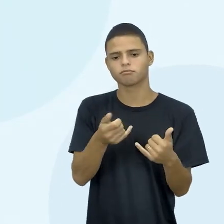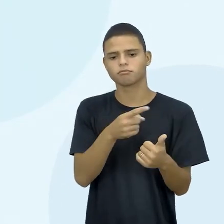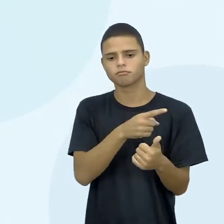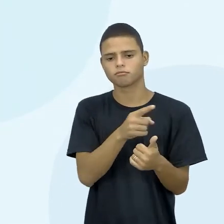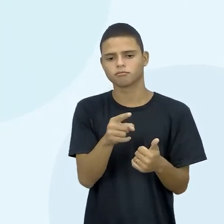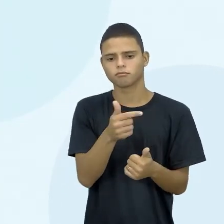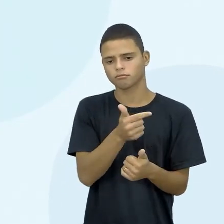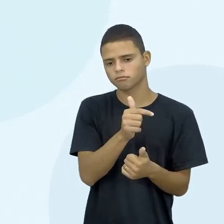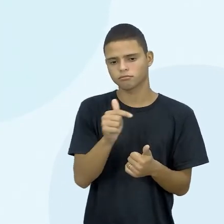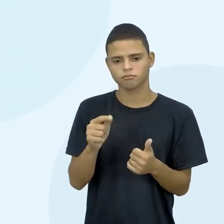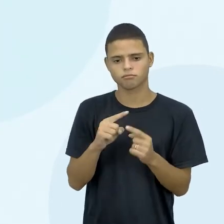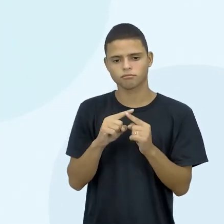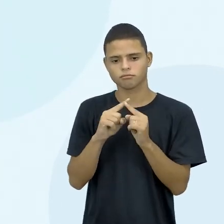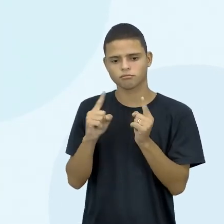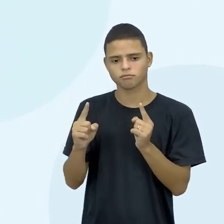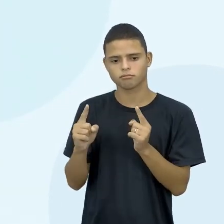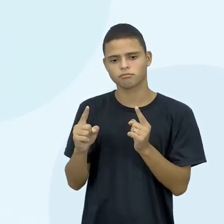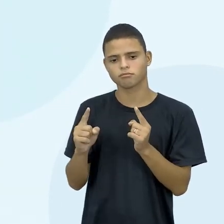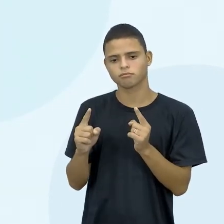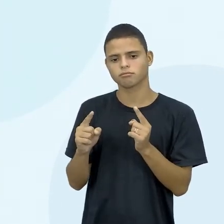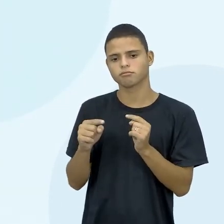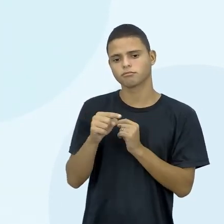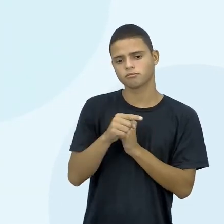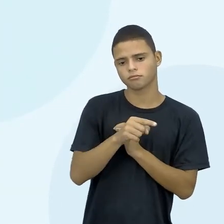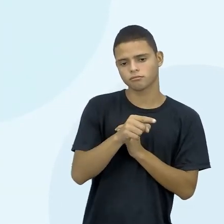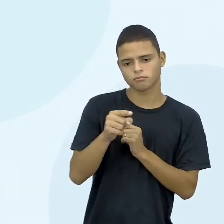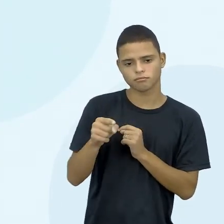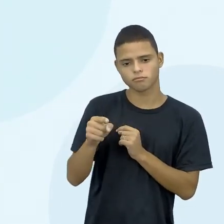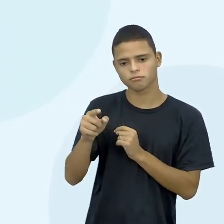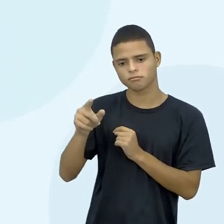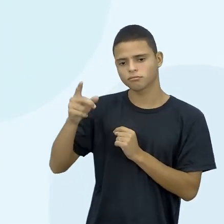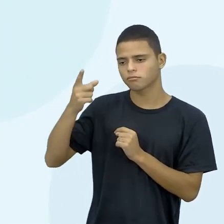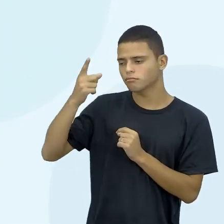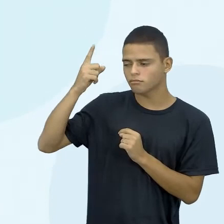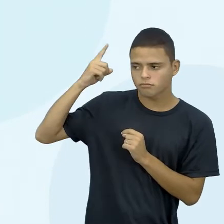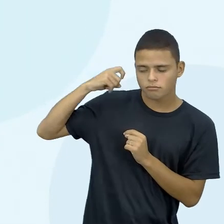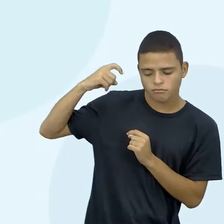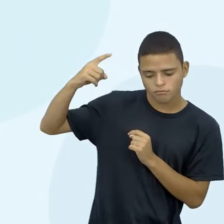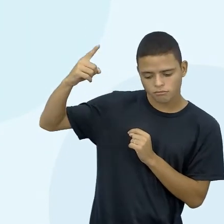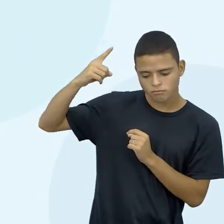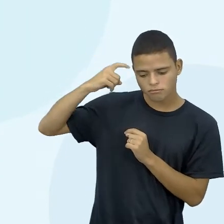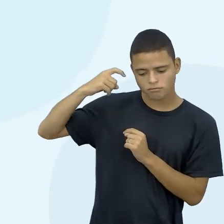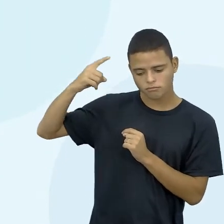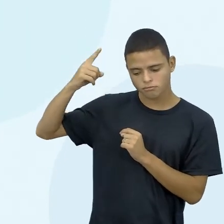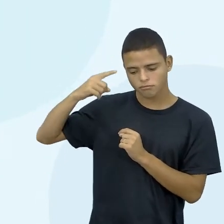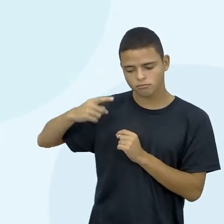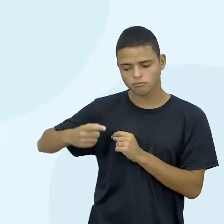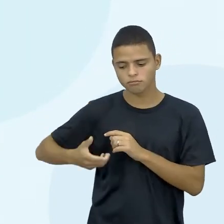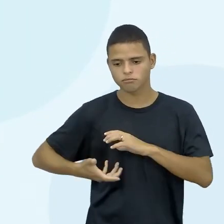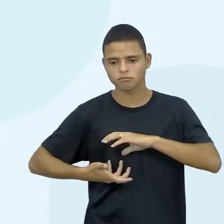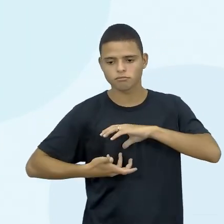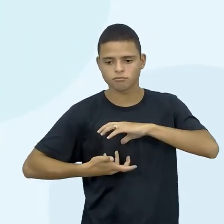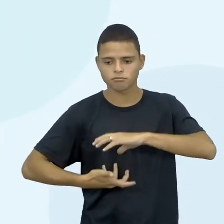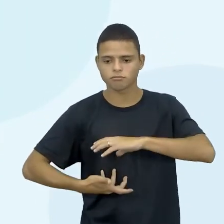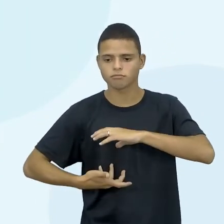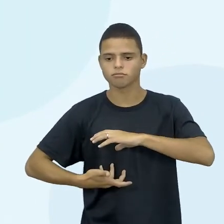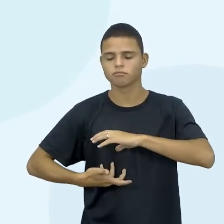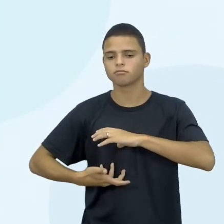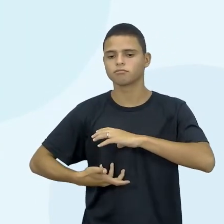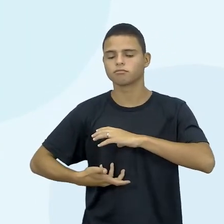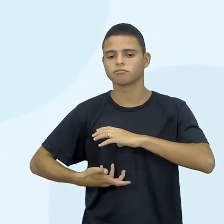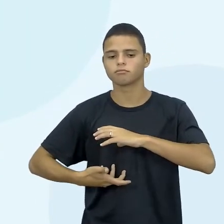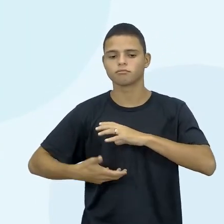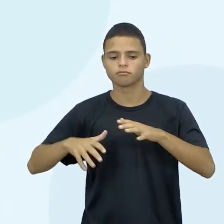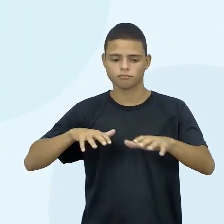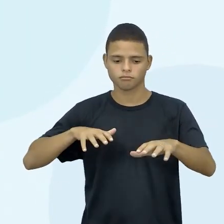os guias ali, não. Eles iam mesmo pelo som da bola e, como você disse, o estádio inteiro no momento do